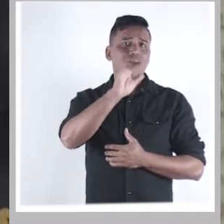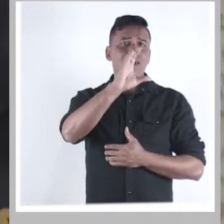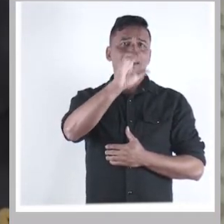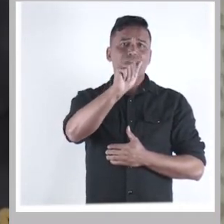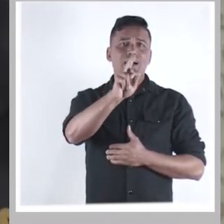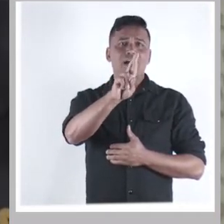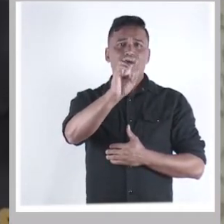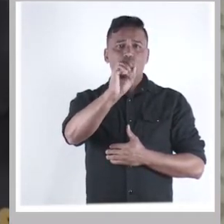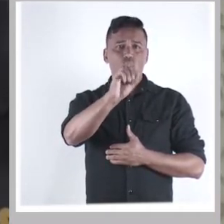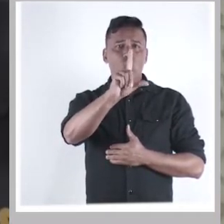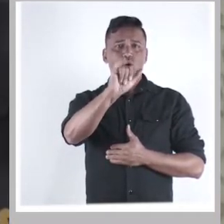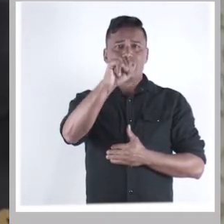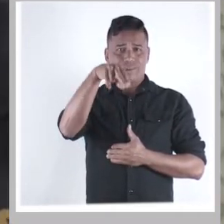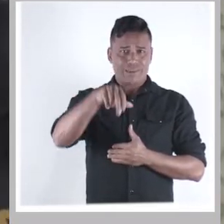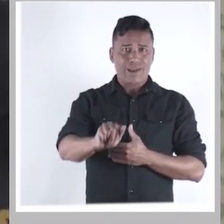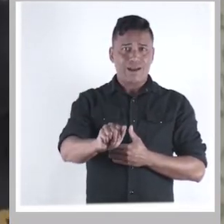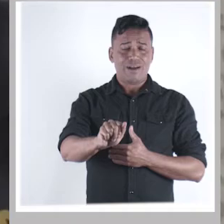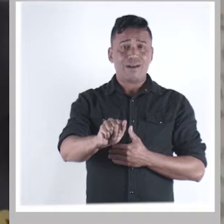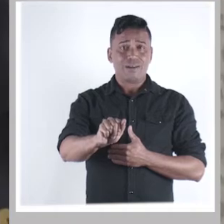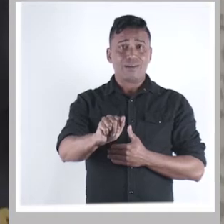você deve saber que a Carolina,